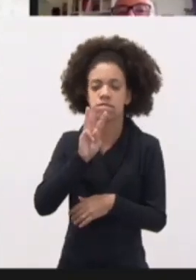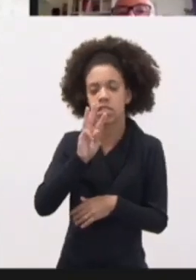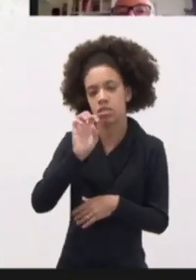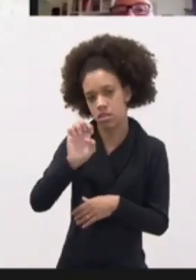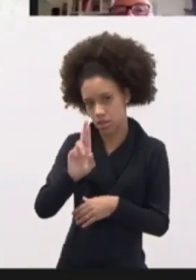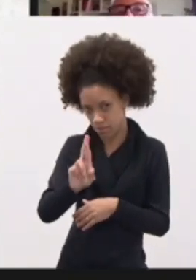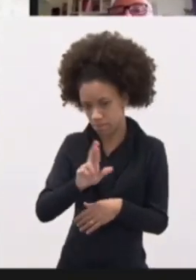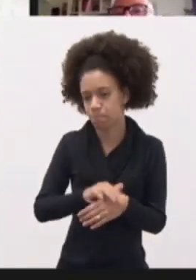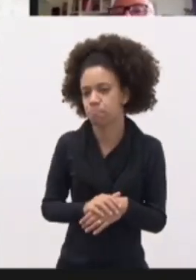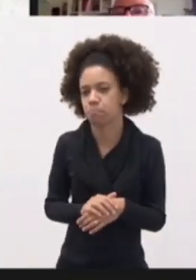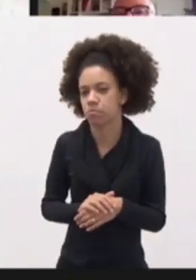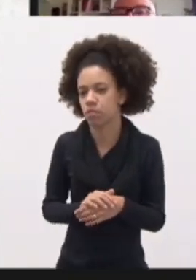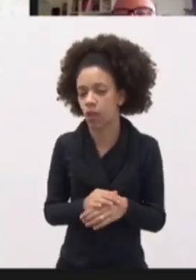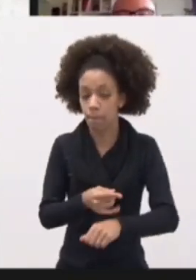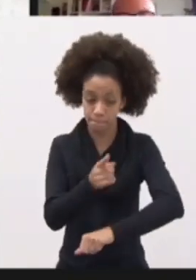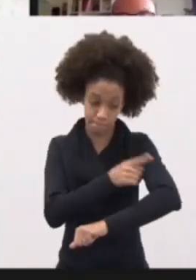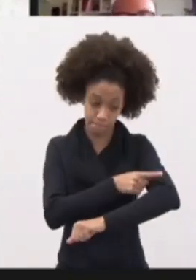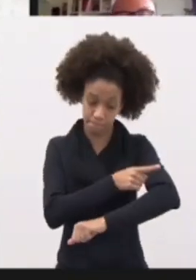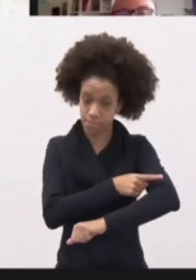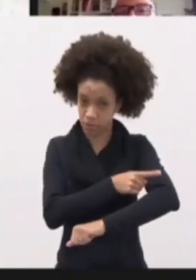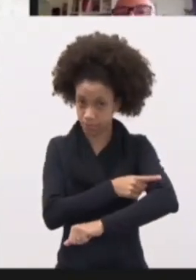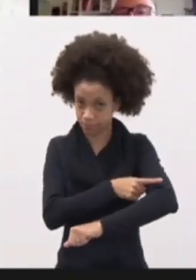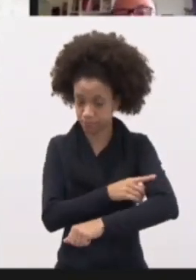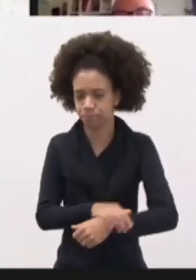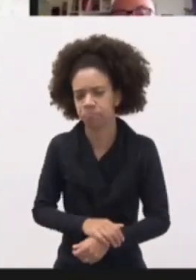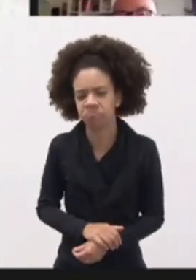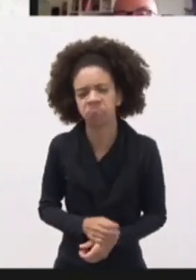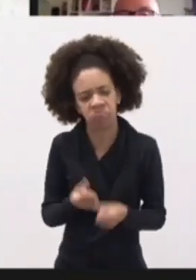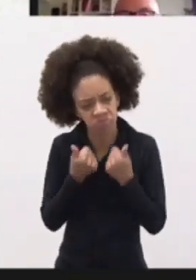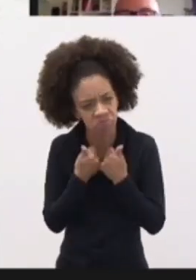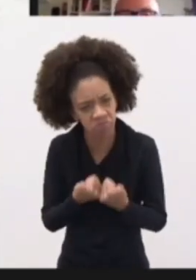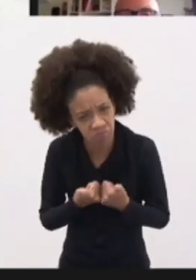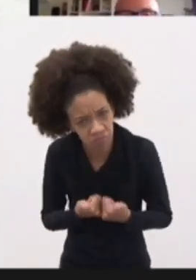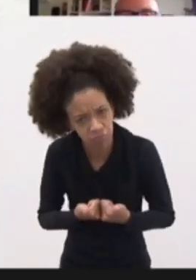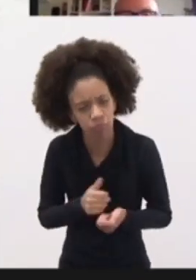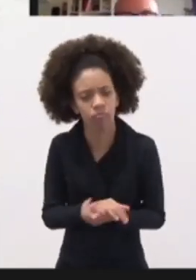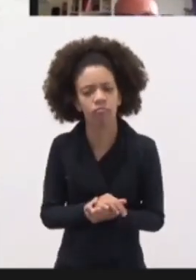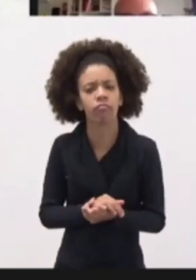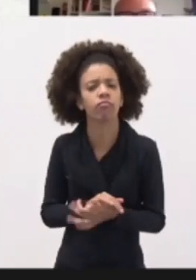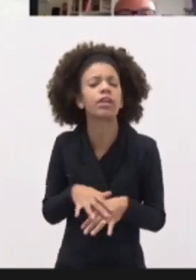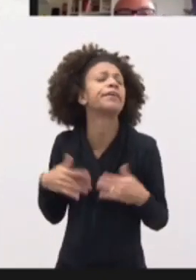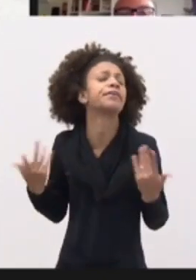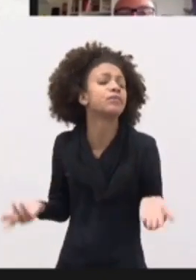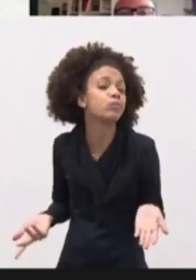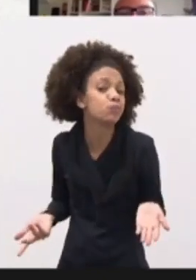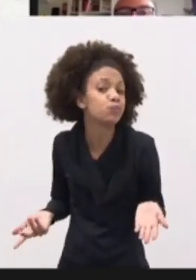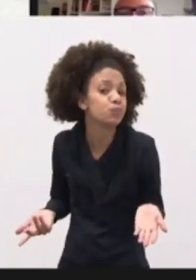alunos lá na primeira série do ensino médio. Bacana, ele selecionou, mas e aí?